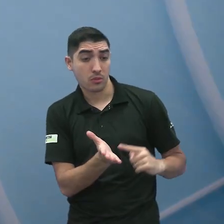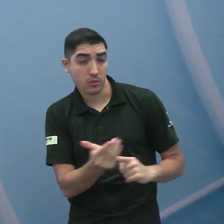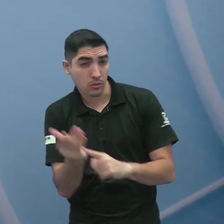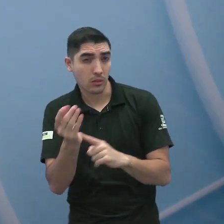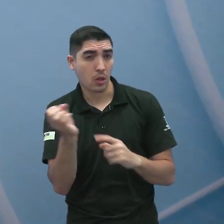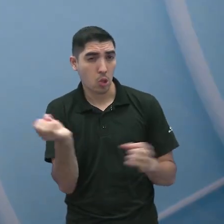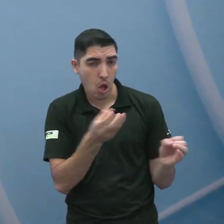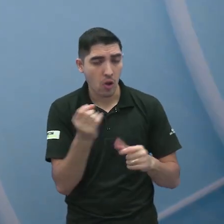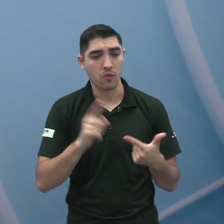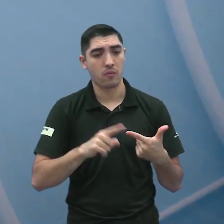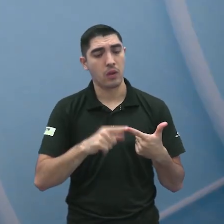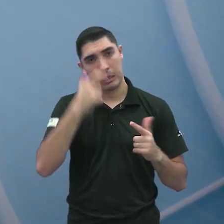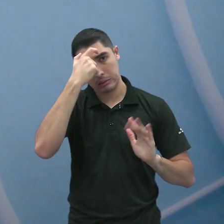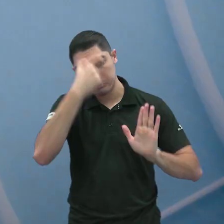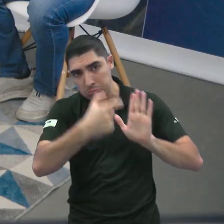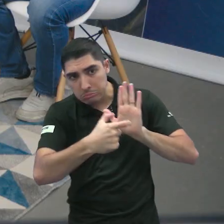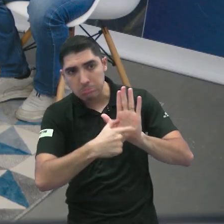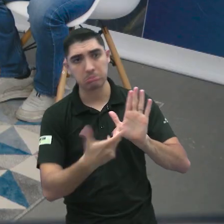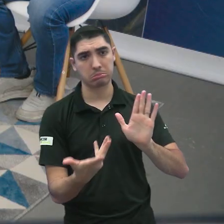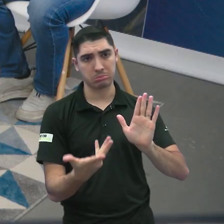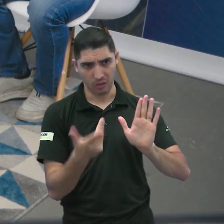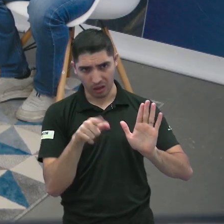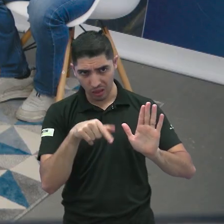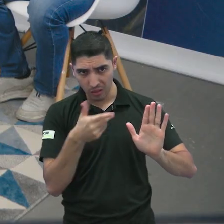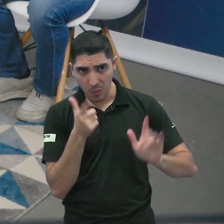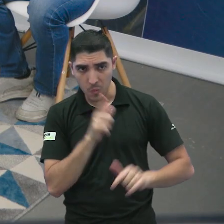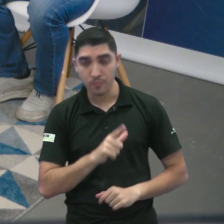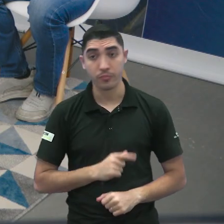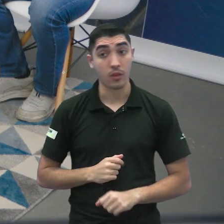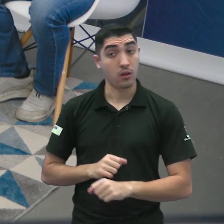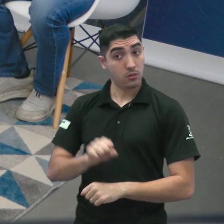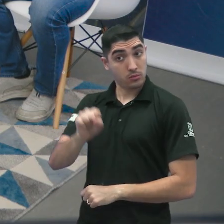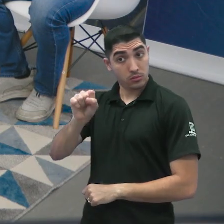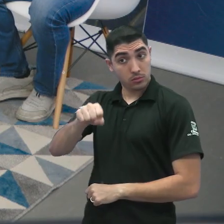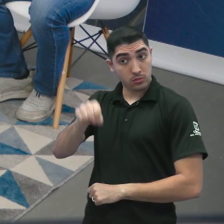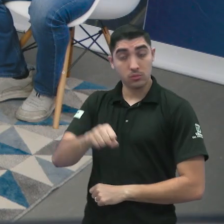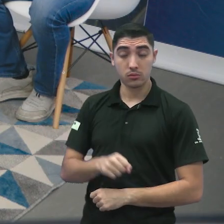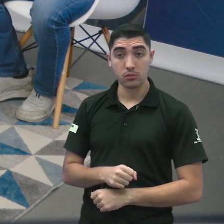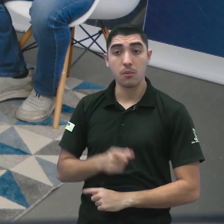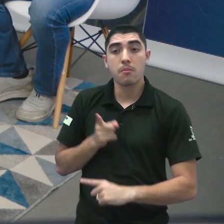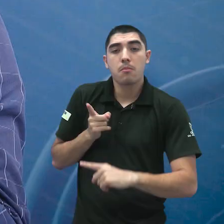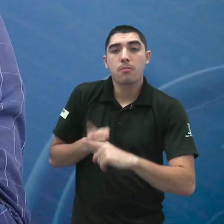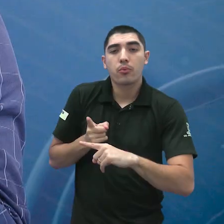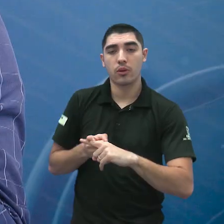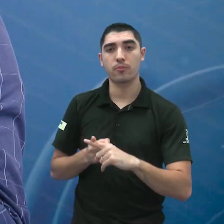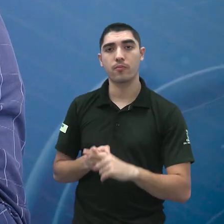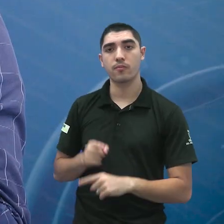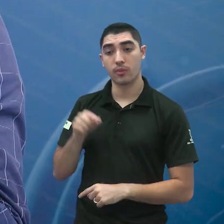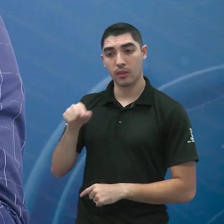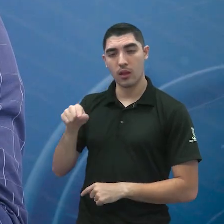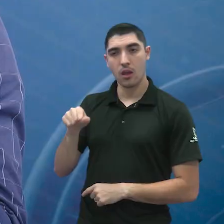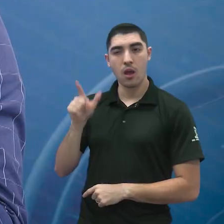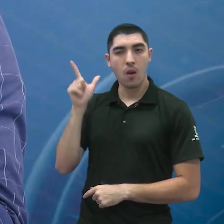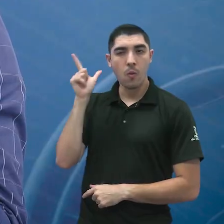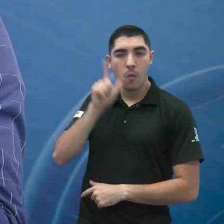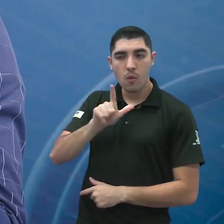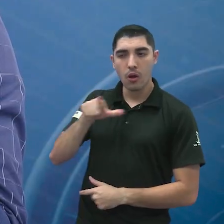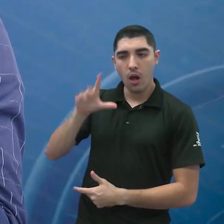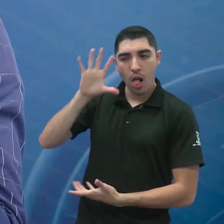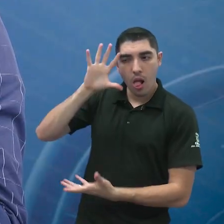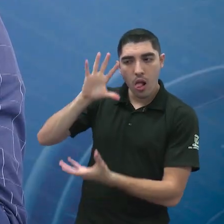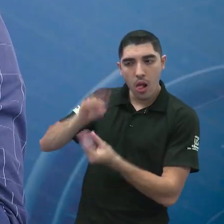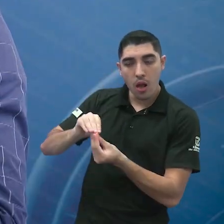tecnologias, inteligência artificial? Sim, a resposta é sim, porque quando a gente consegue entender o